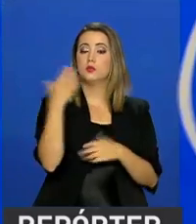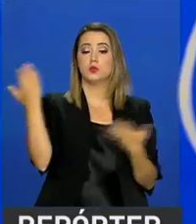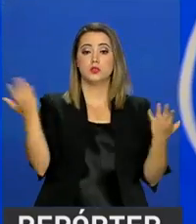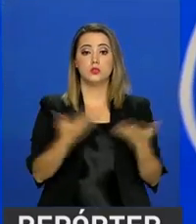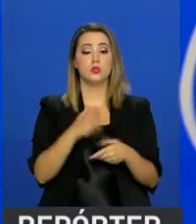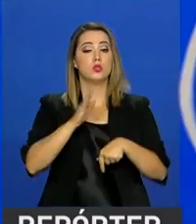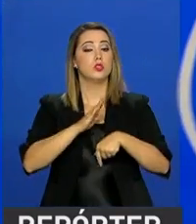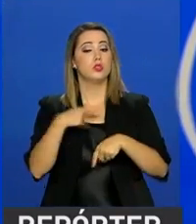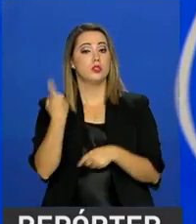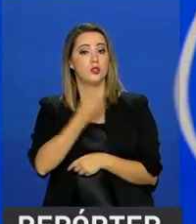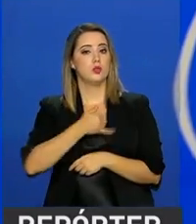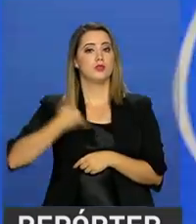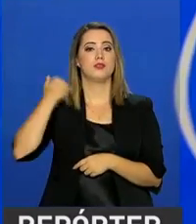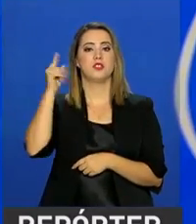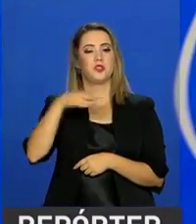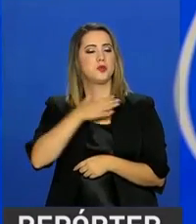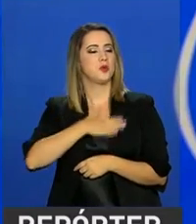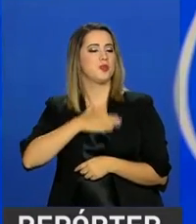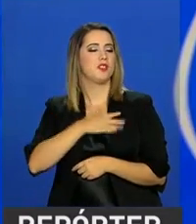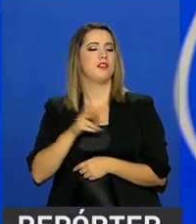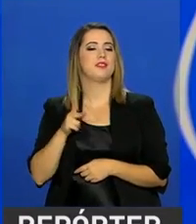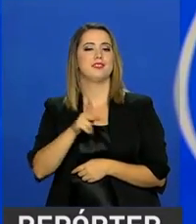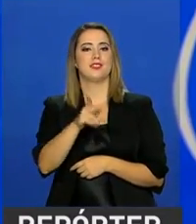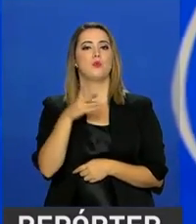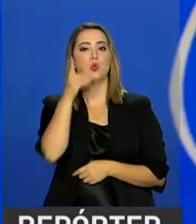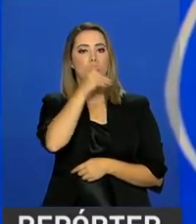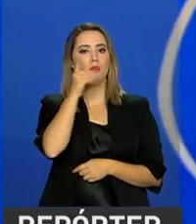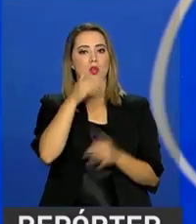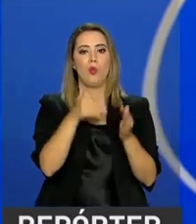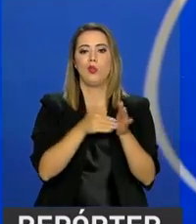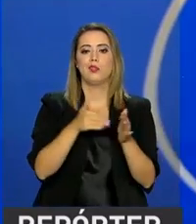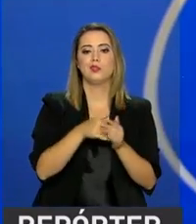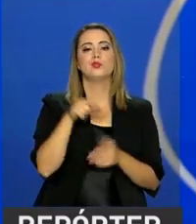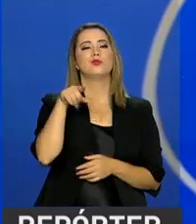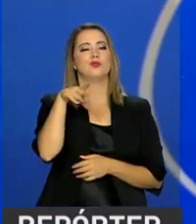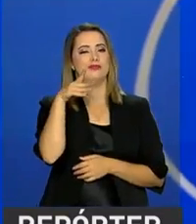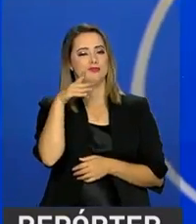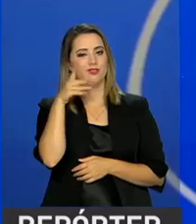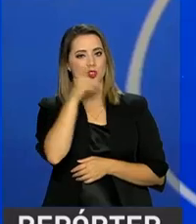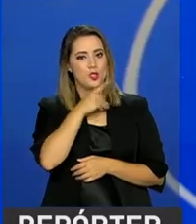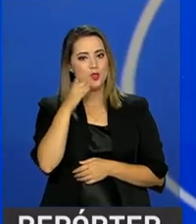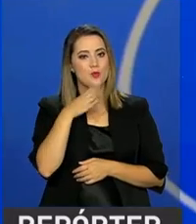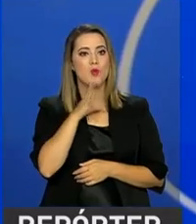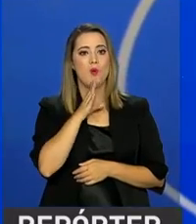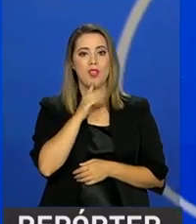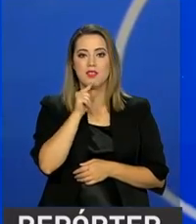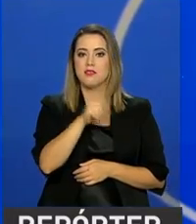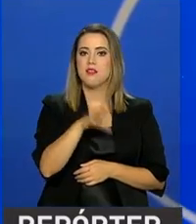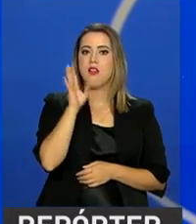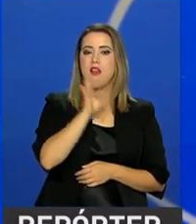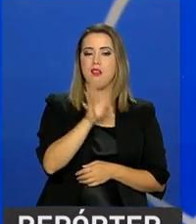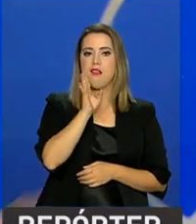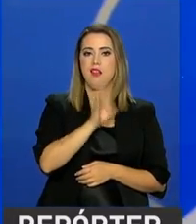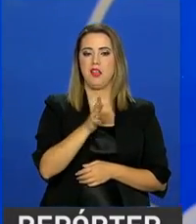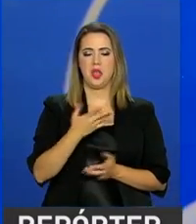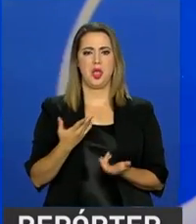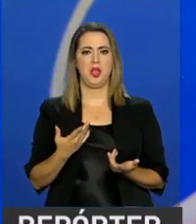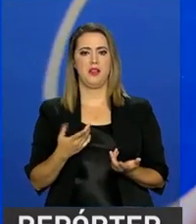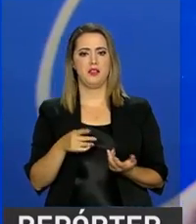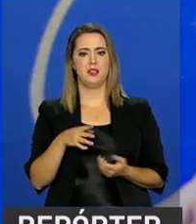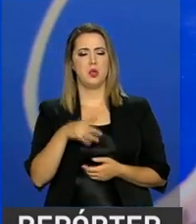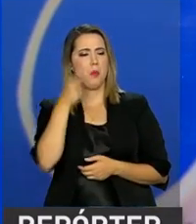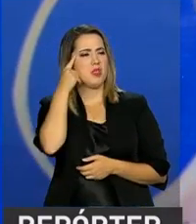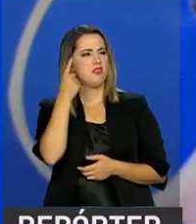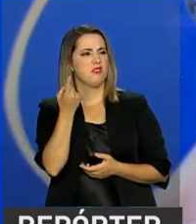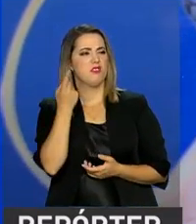idade. Tô gostando demais. Se eu puder, eu venho de novo até domingo. Tá muito legal. Não parece que... Quando eu